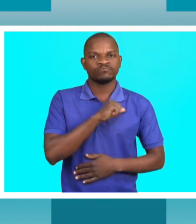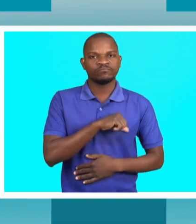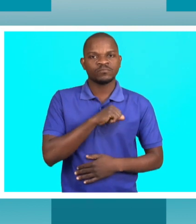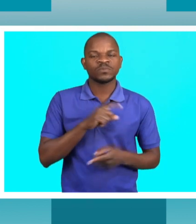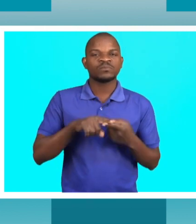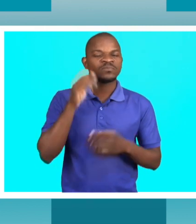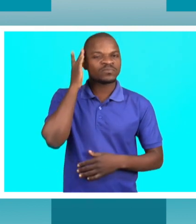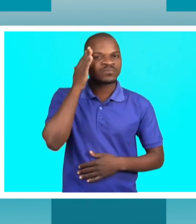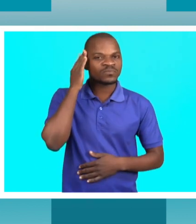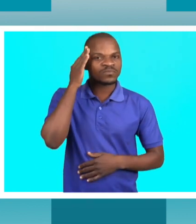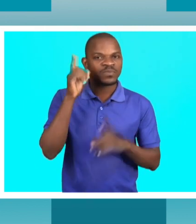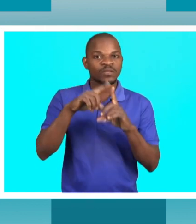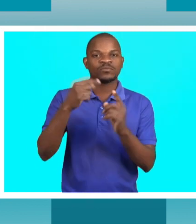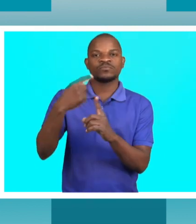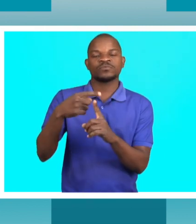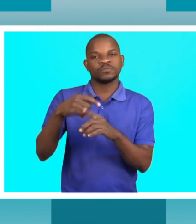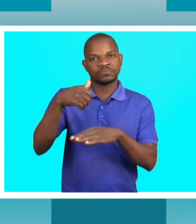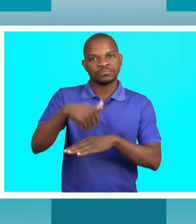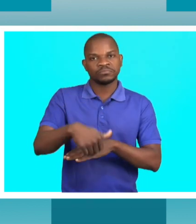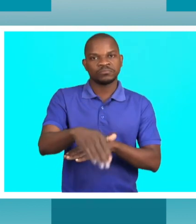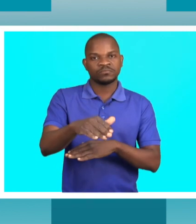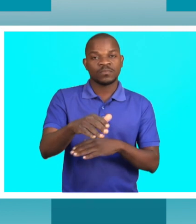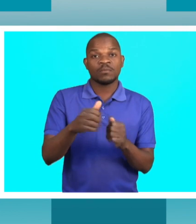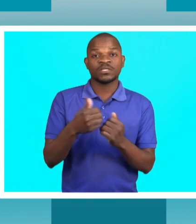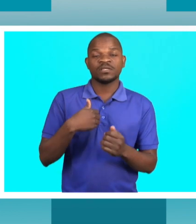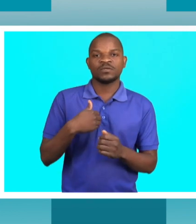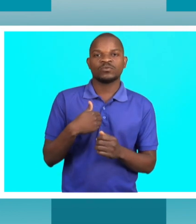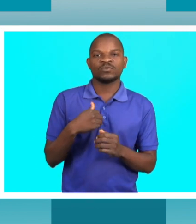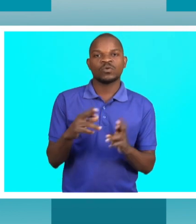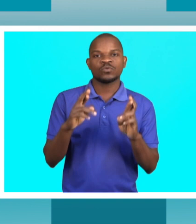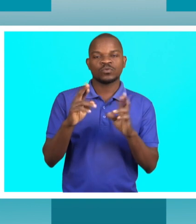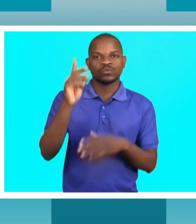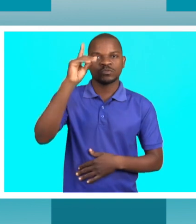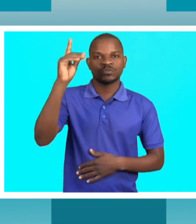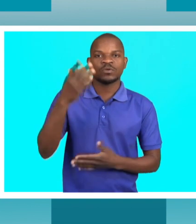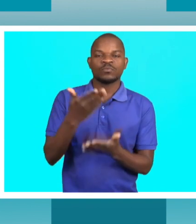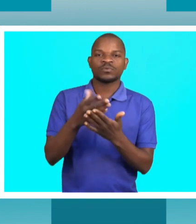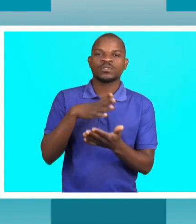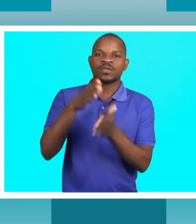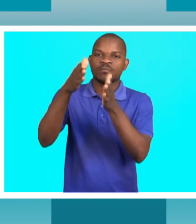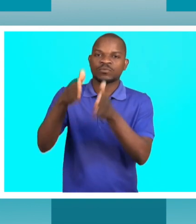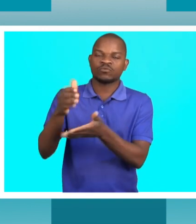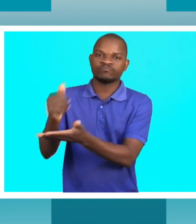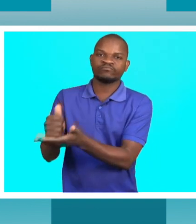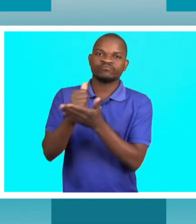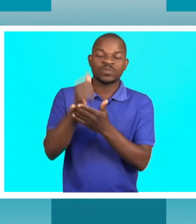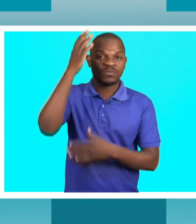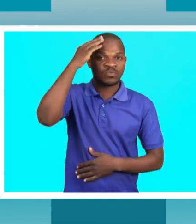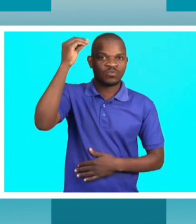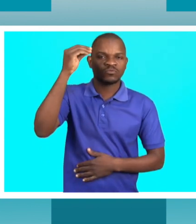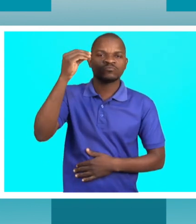pensamentos positivos e assim vai sendo. Graças a Deus, tive um psicólogo que